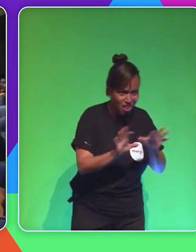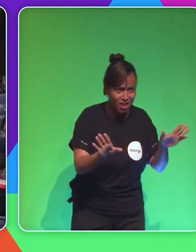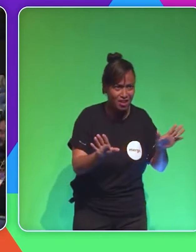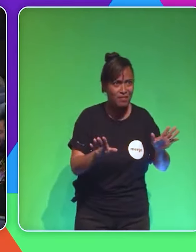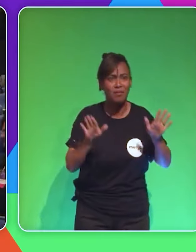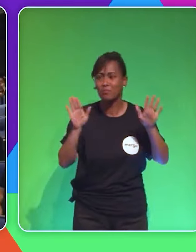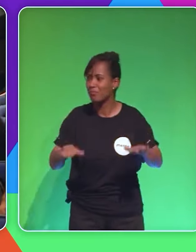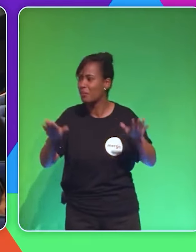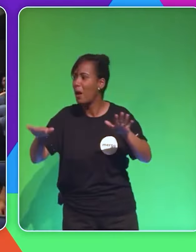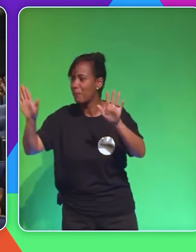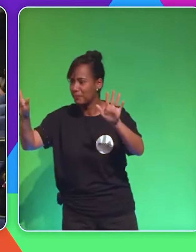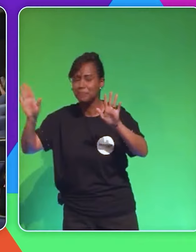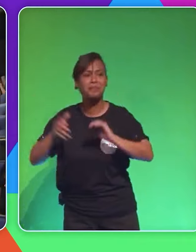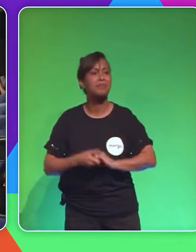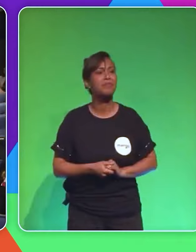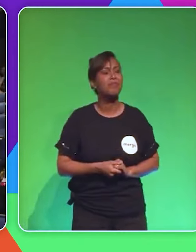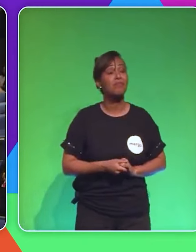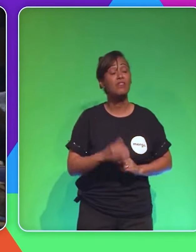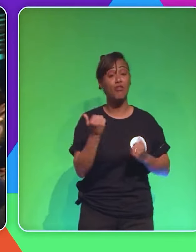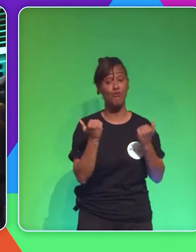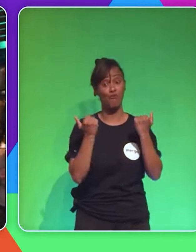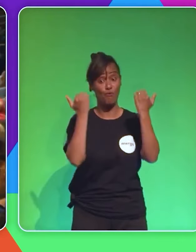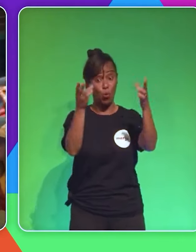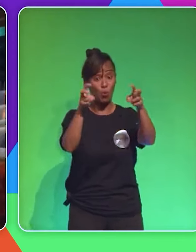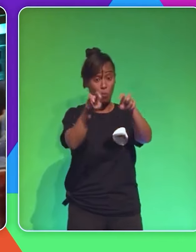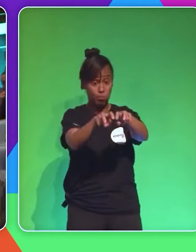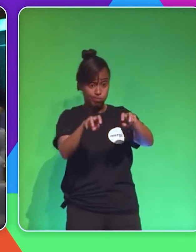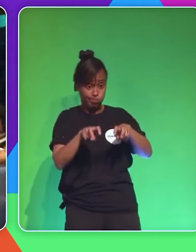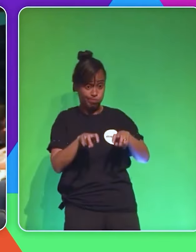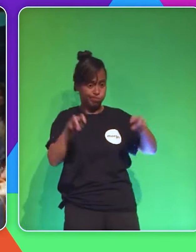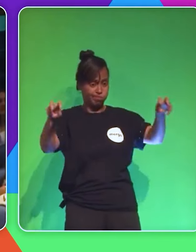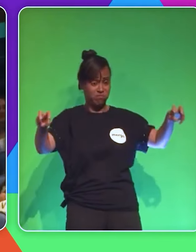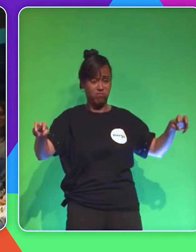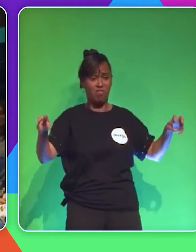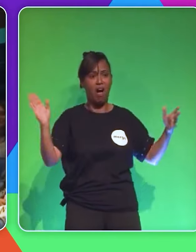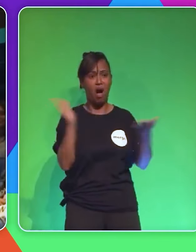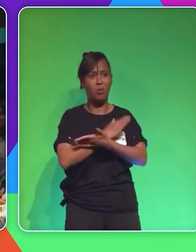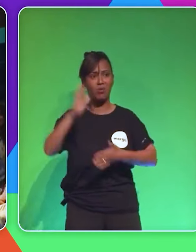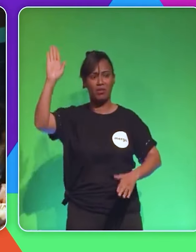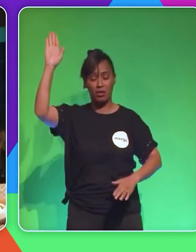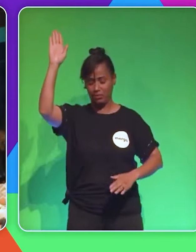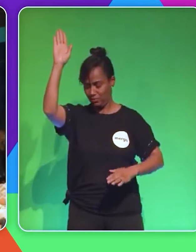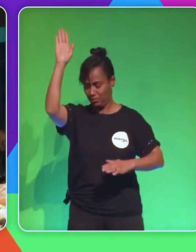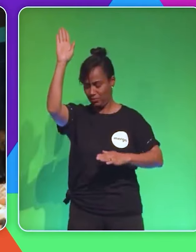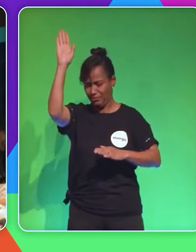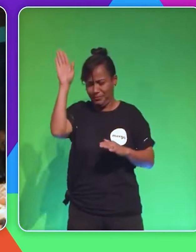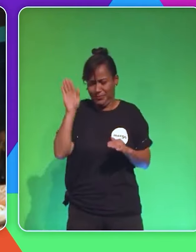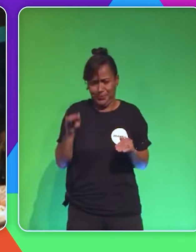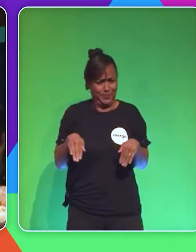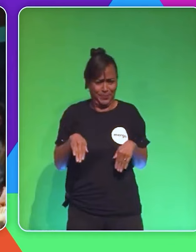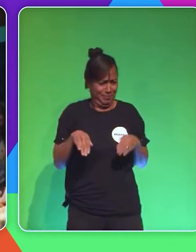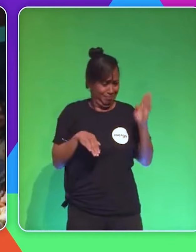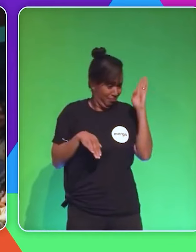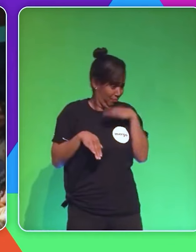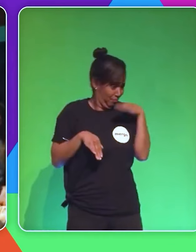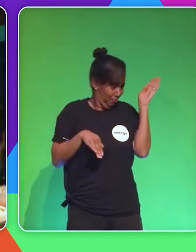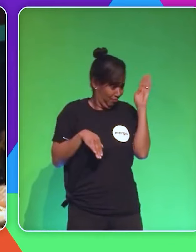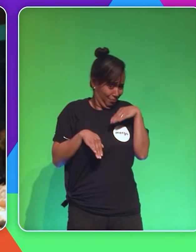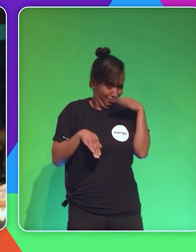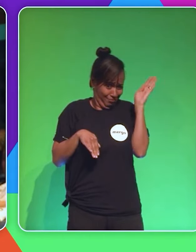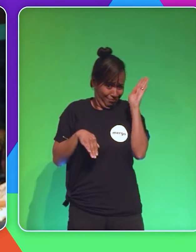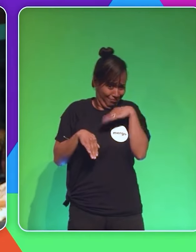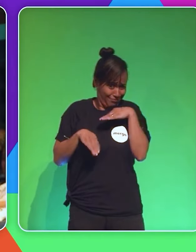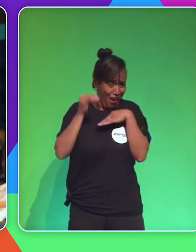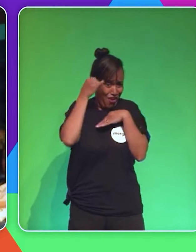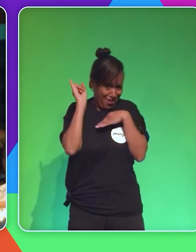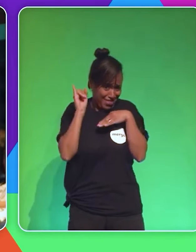abaixar pico Valeu inclusive quem tá com desodorante vencido bracinho de de jacaré tá para não acabar com